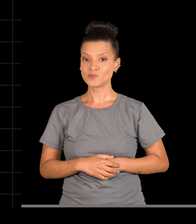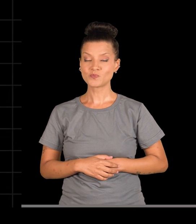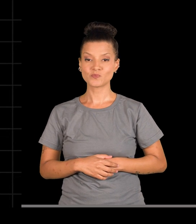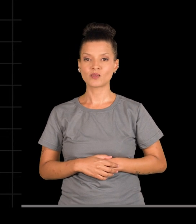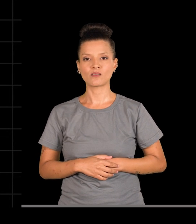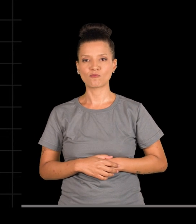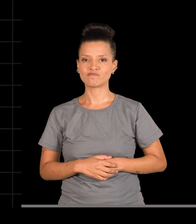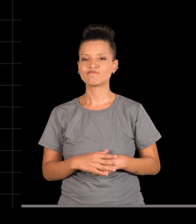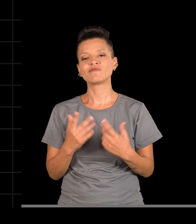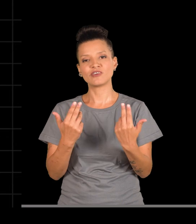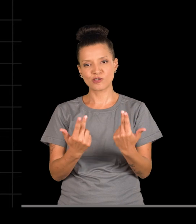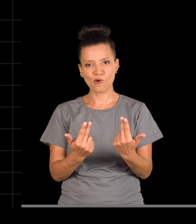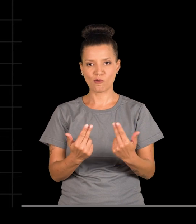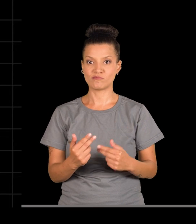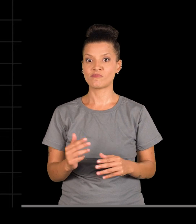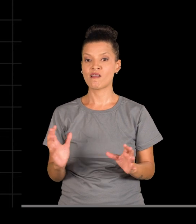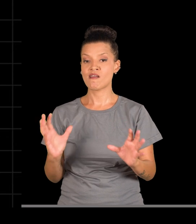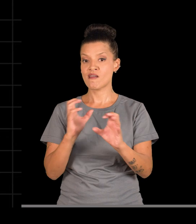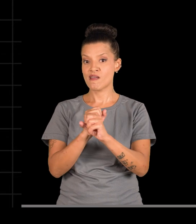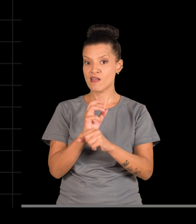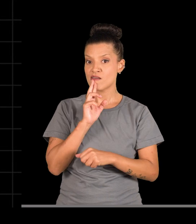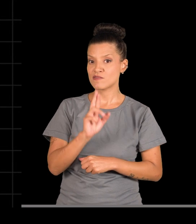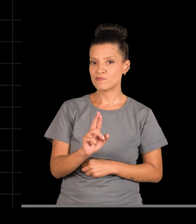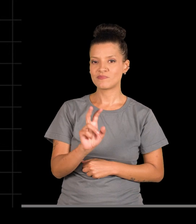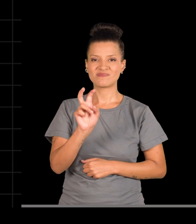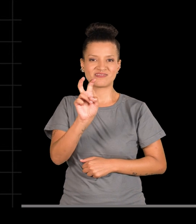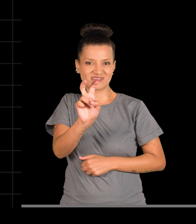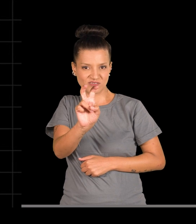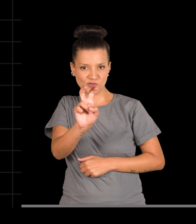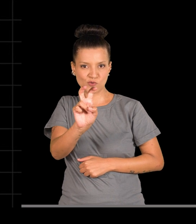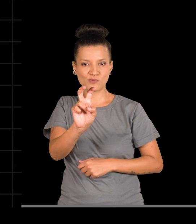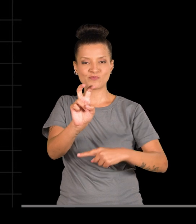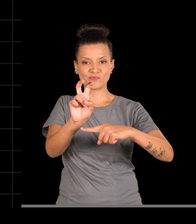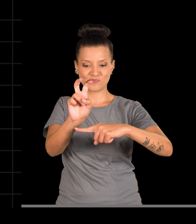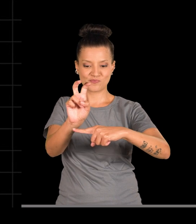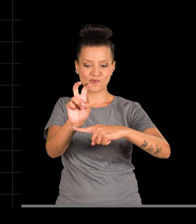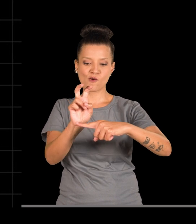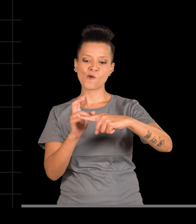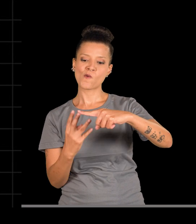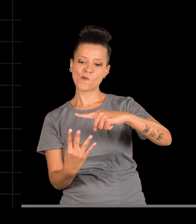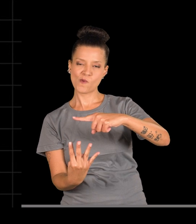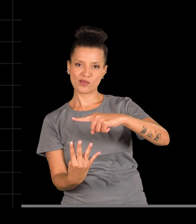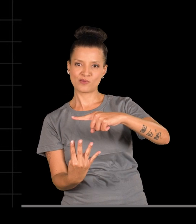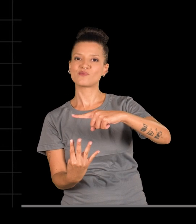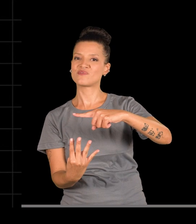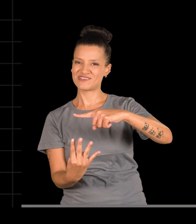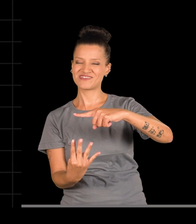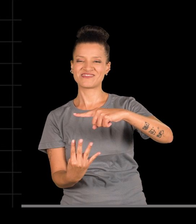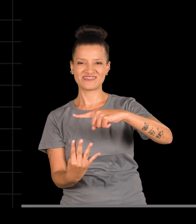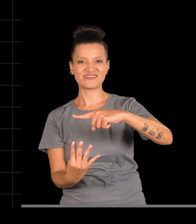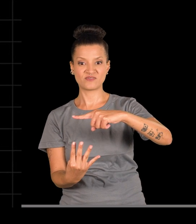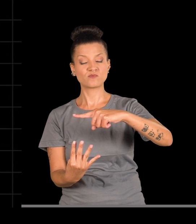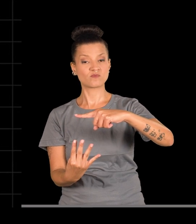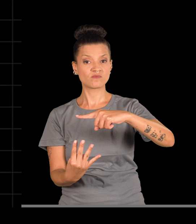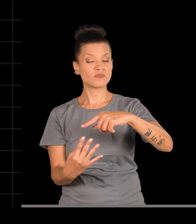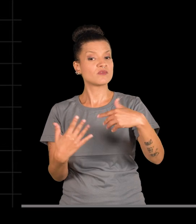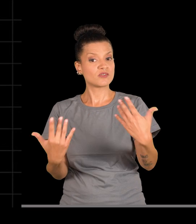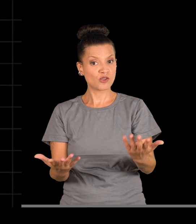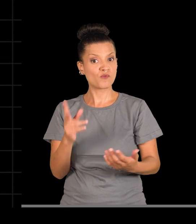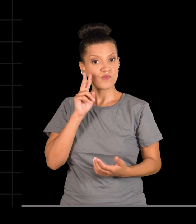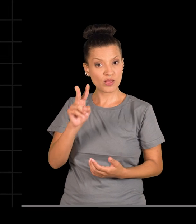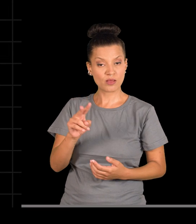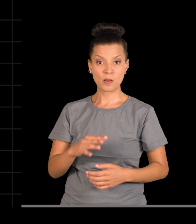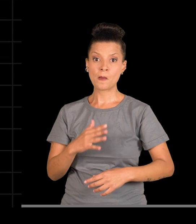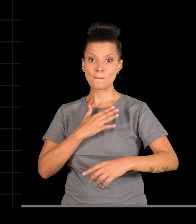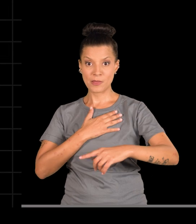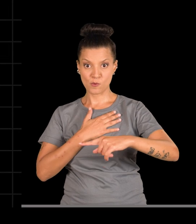1/4 dá a mesma coisa que 5/4, é ou não é? Eu pintei 5 partes em figuras que estão divididas em 4 partes. Ou